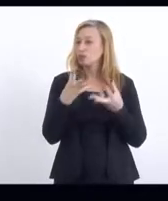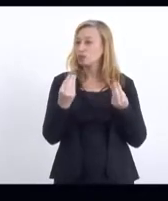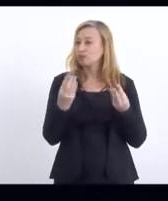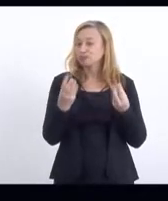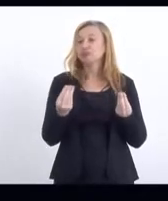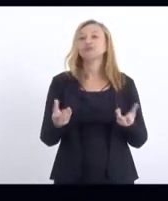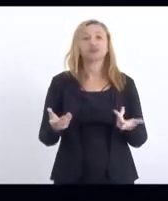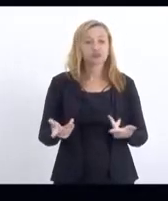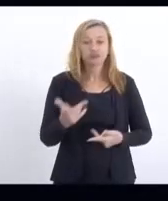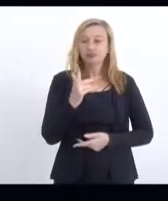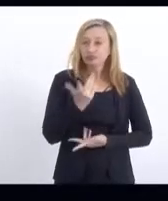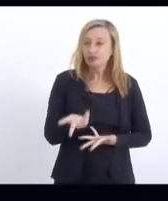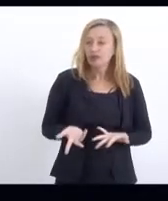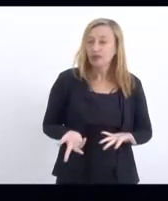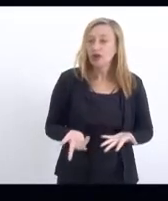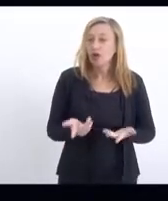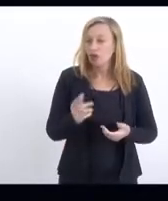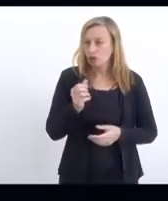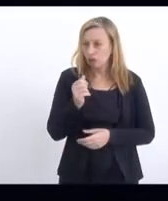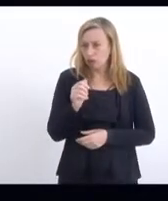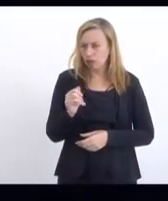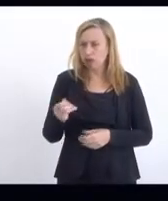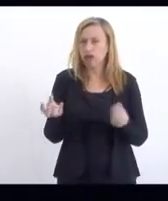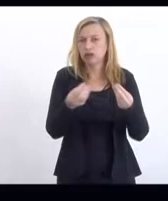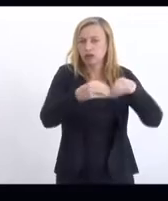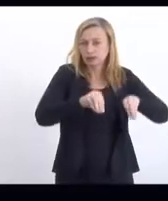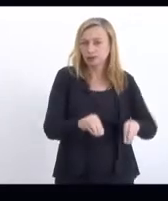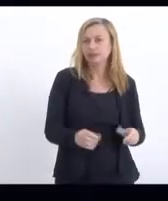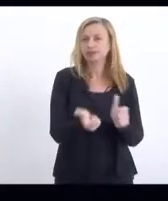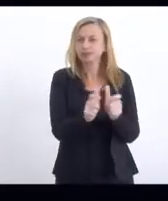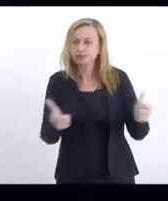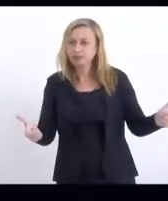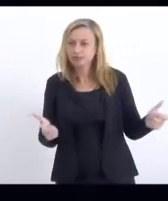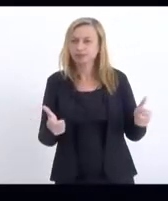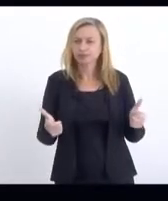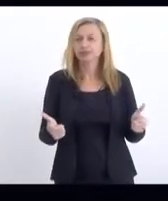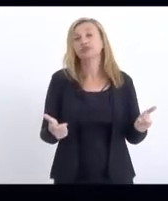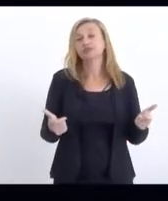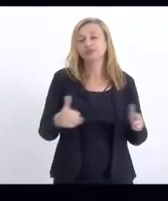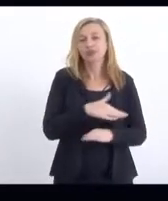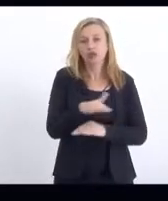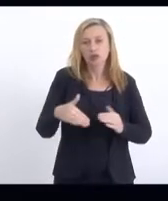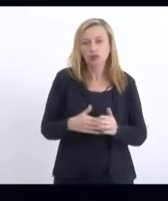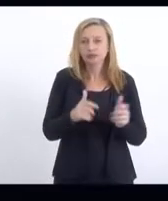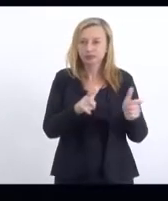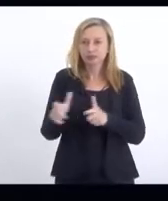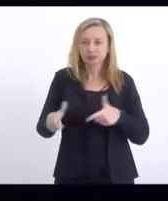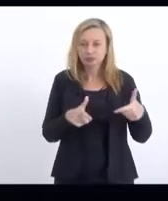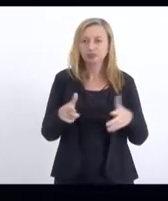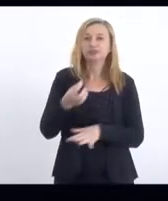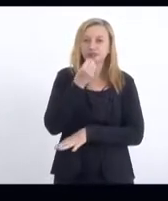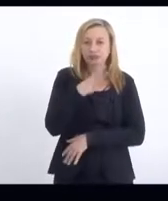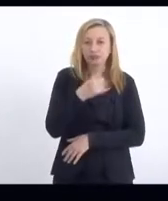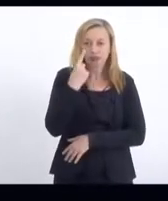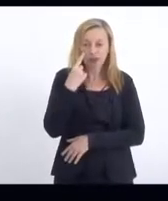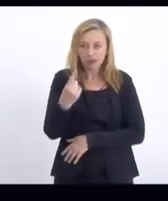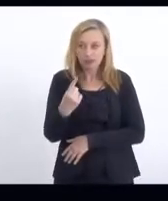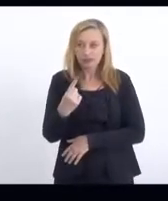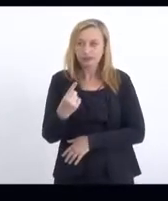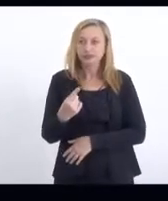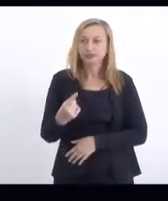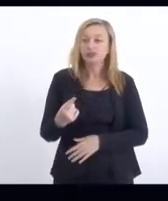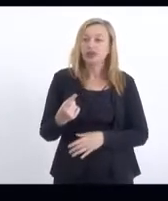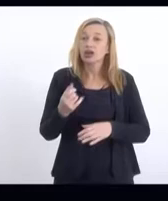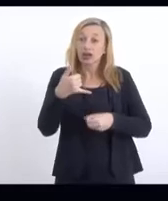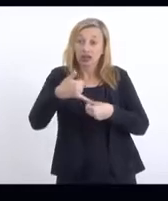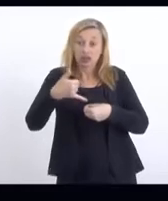ali. E isso gera um prejuízo enorme em todos os aspectos. É bom você ir lá em Guaçuí comprar